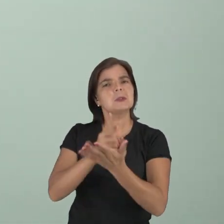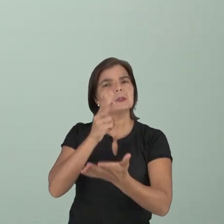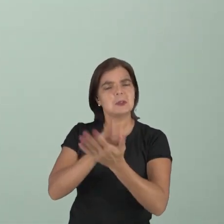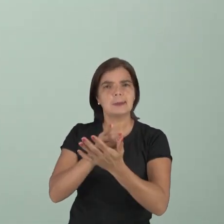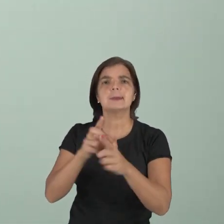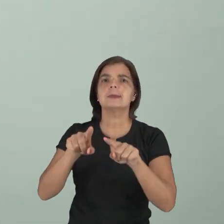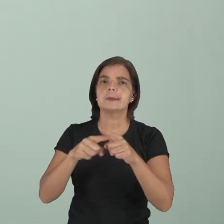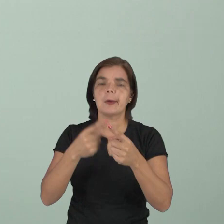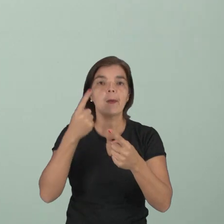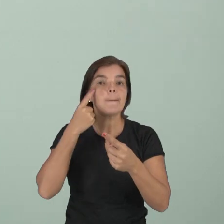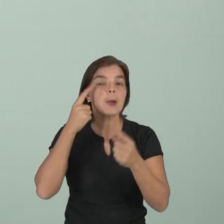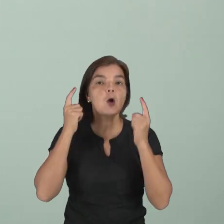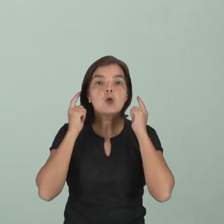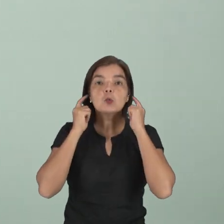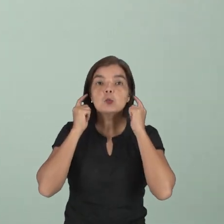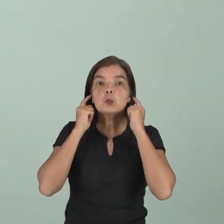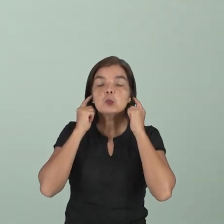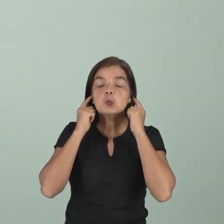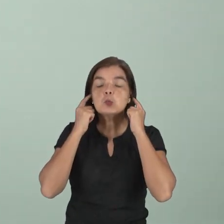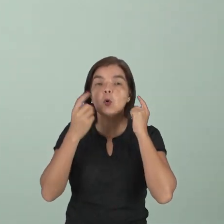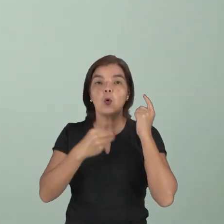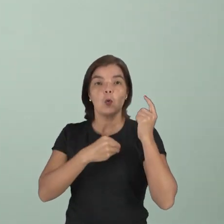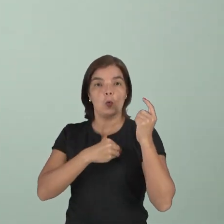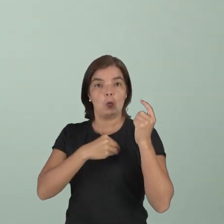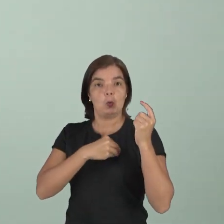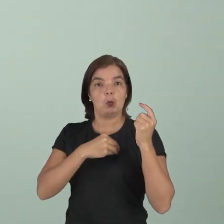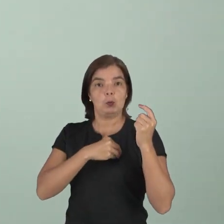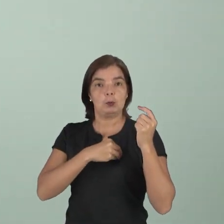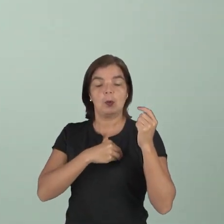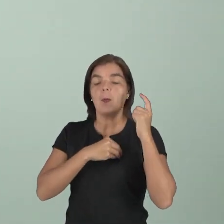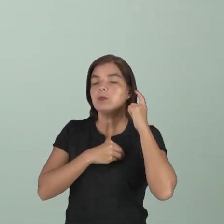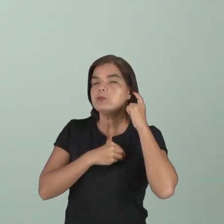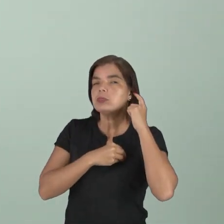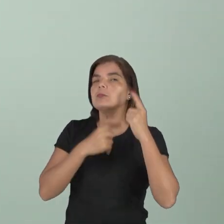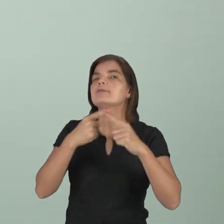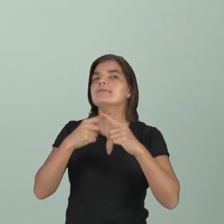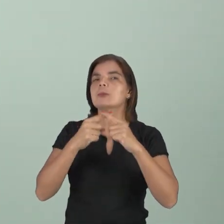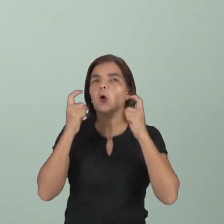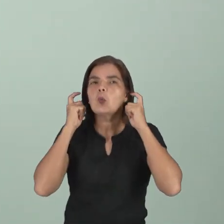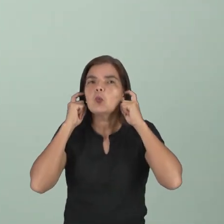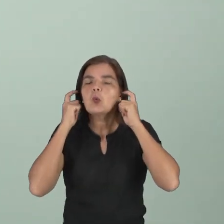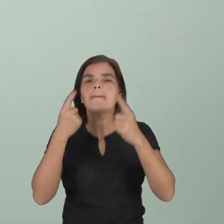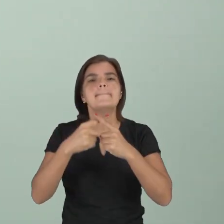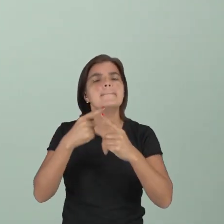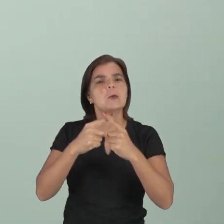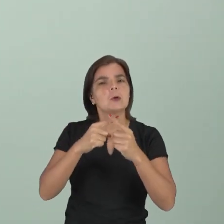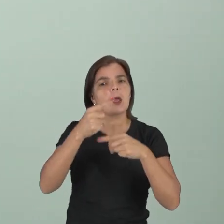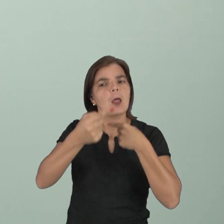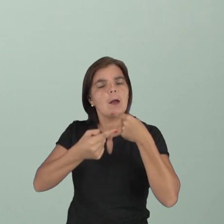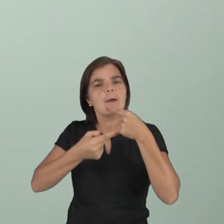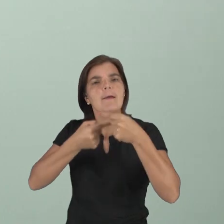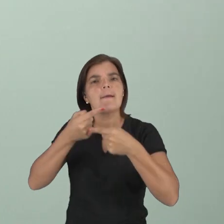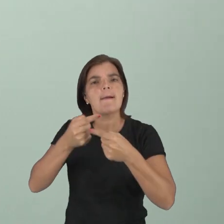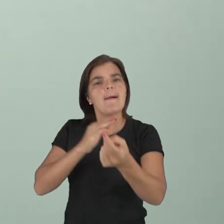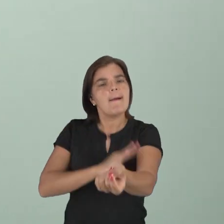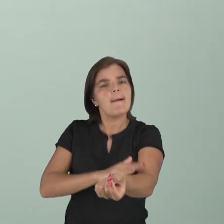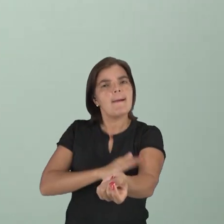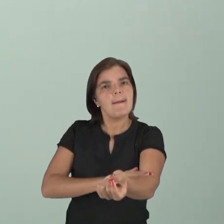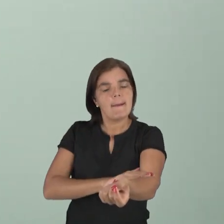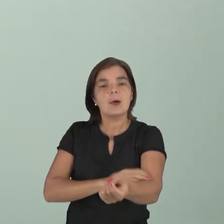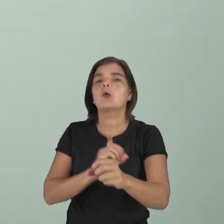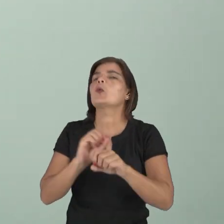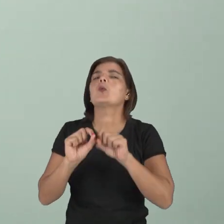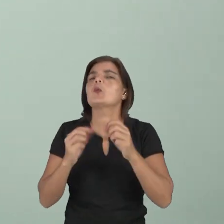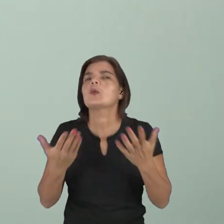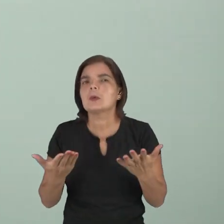têm o estetoscópio, que é para escutar o coração. Isso por quê? Porque nesse ciclo, essa pressão ela é medida